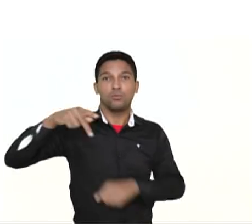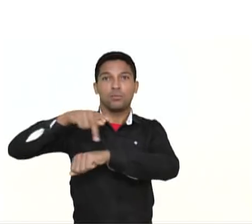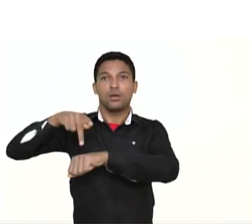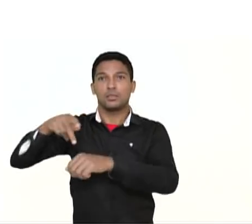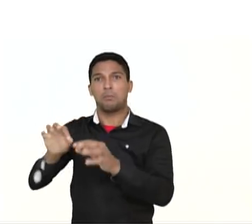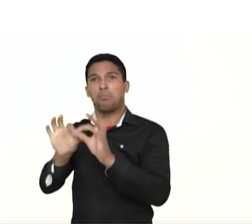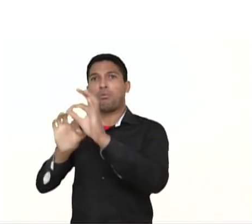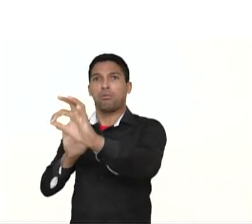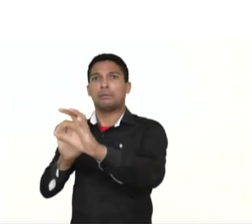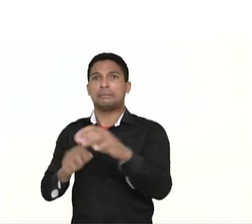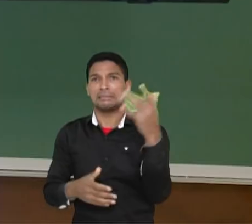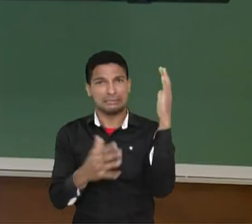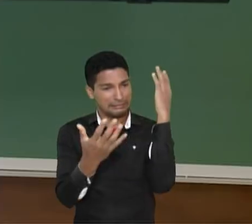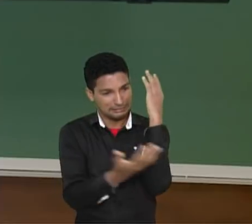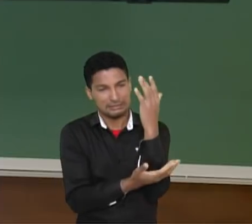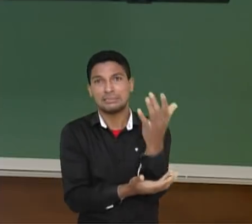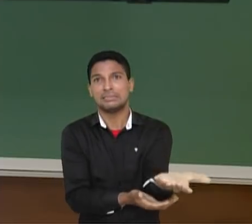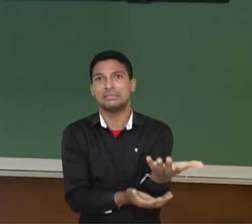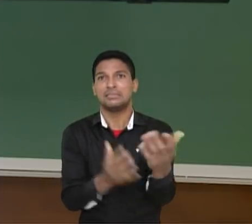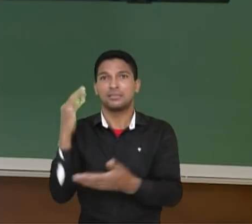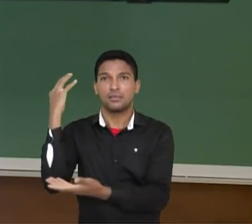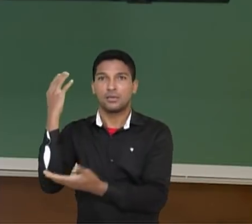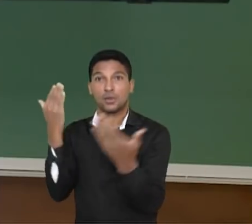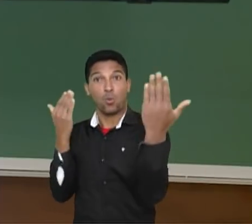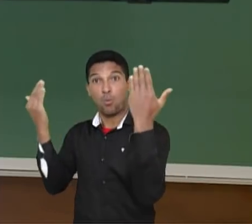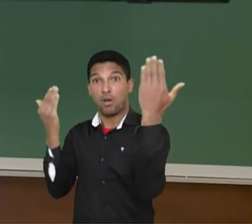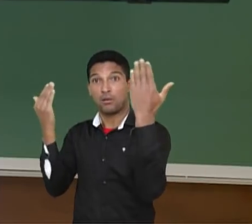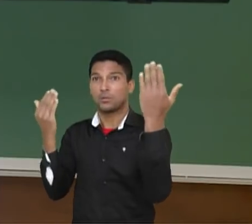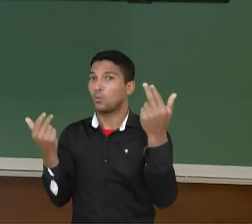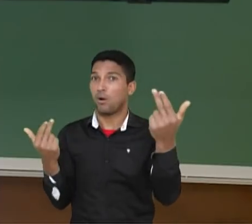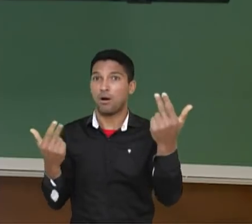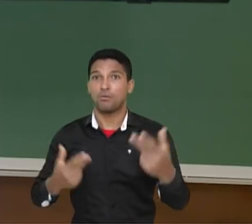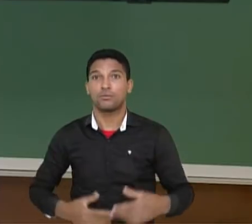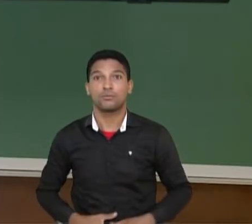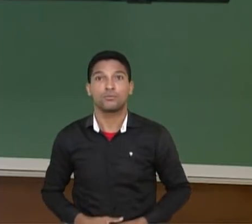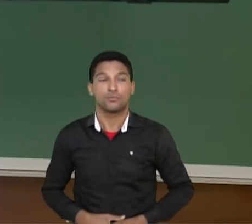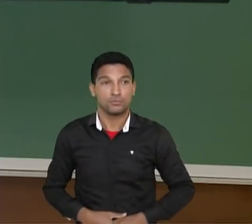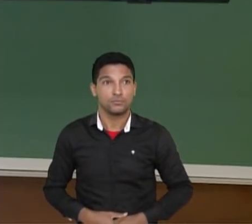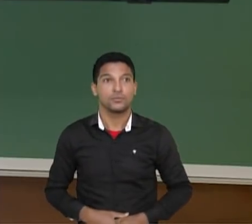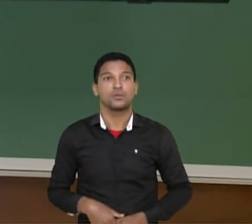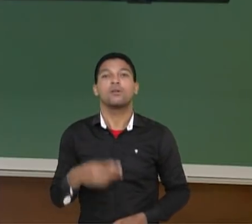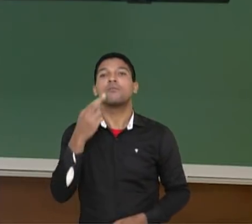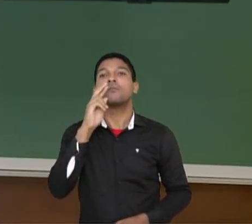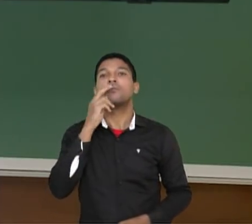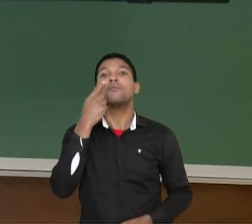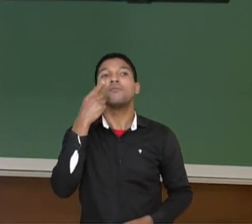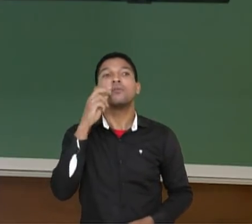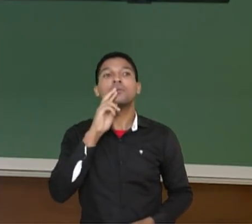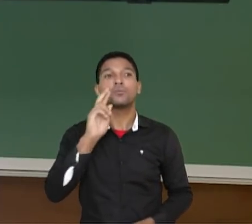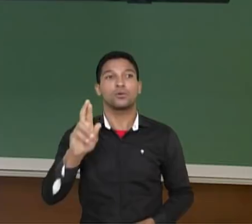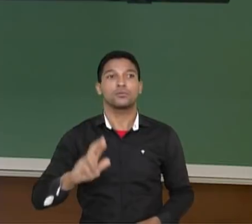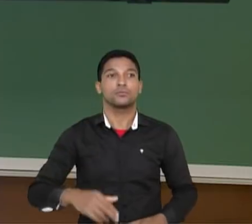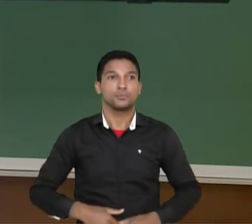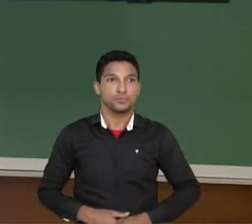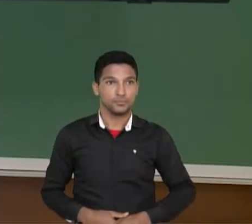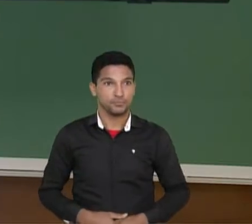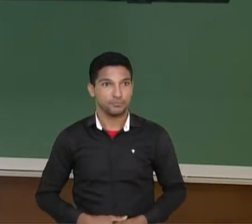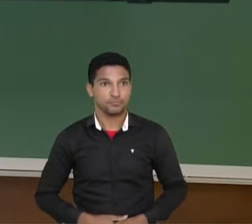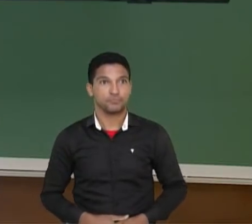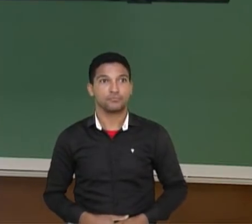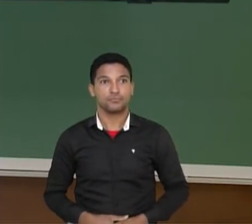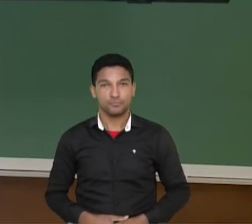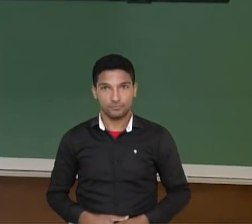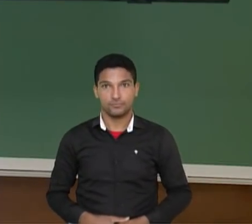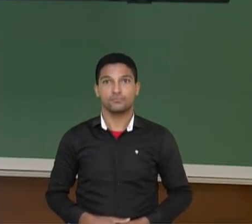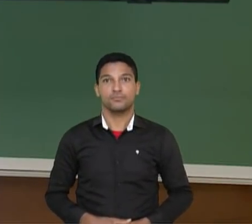deveria justificar, certo? Então, vejamos agora qual é a resposta desse exercício. Então, veja